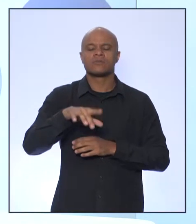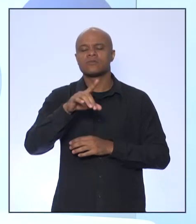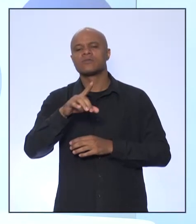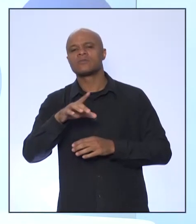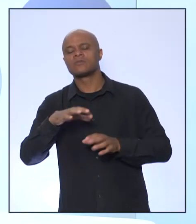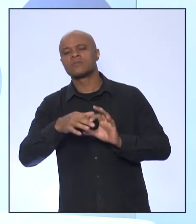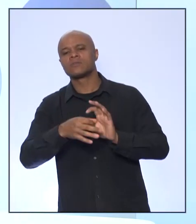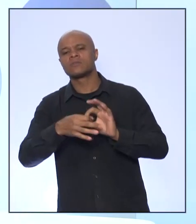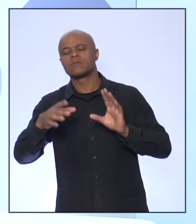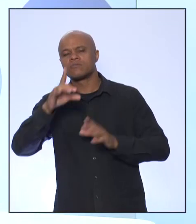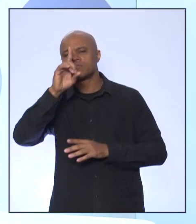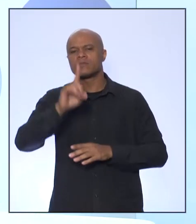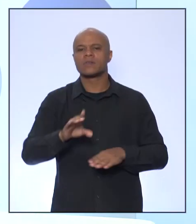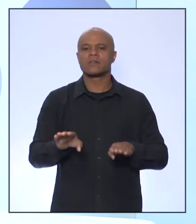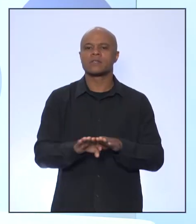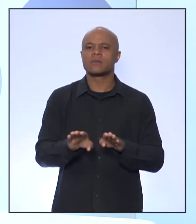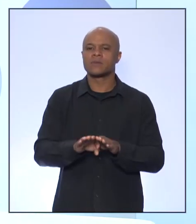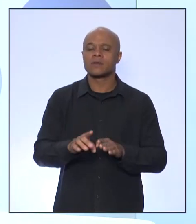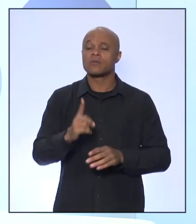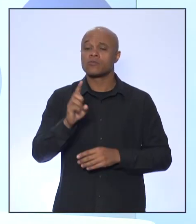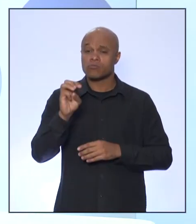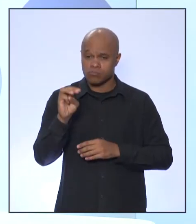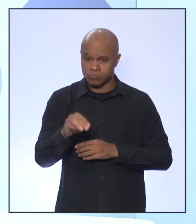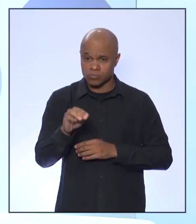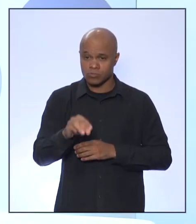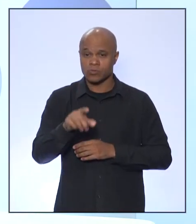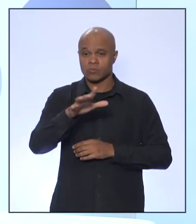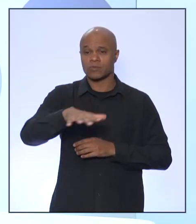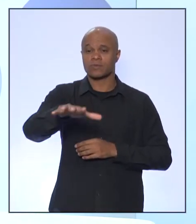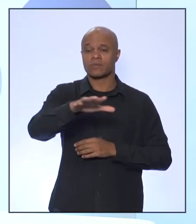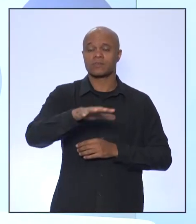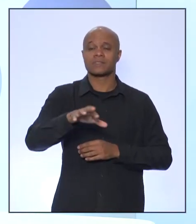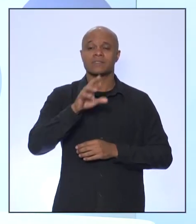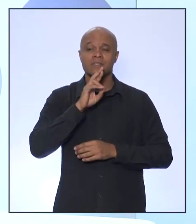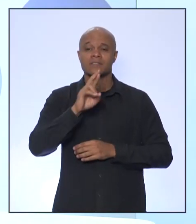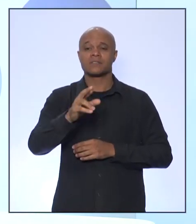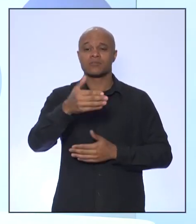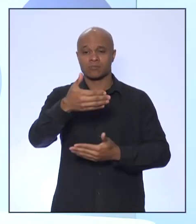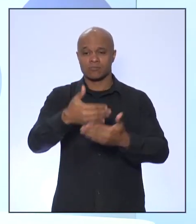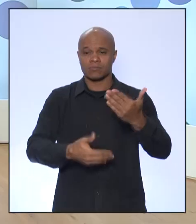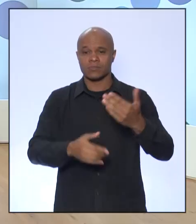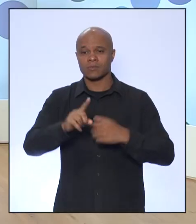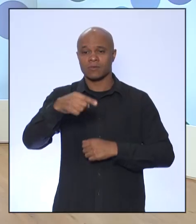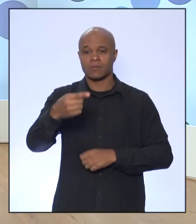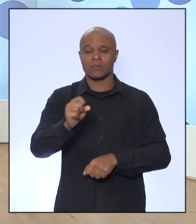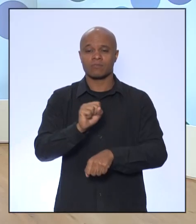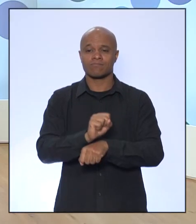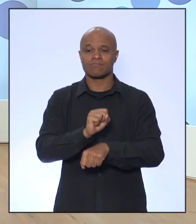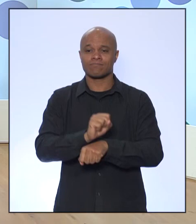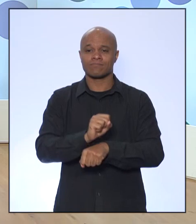nas liberdades? Vamos deixar 1 minuto para que vocês respondam no chat e voltamos.